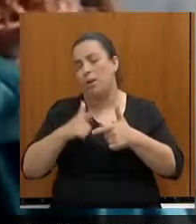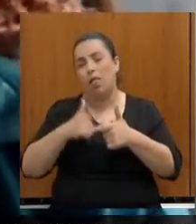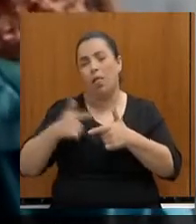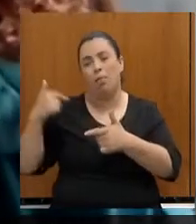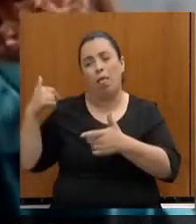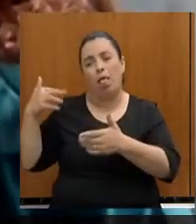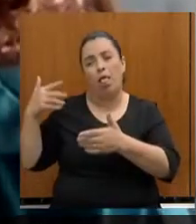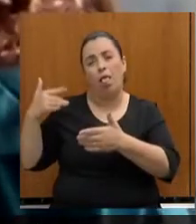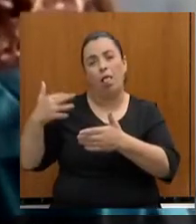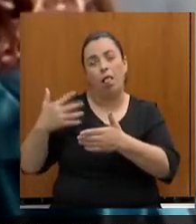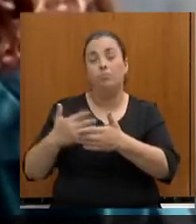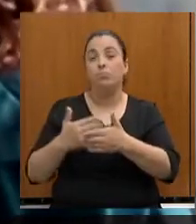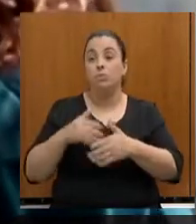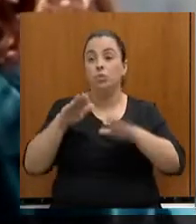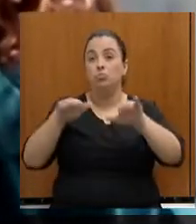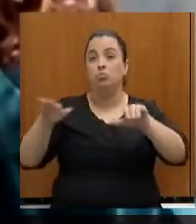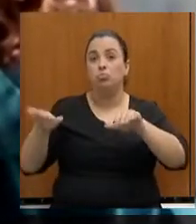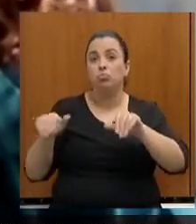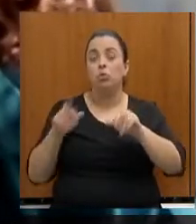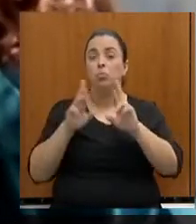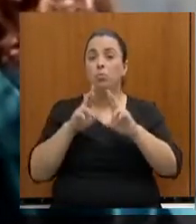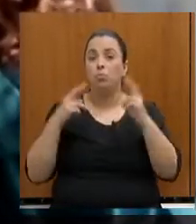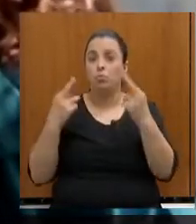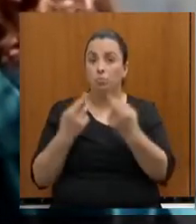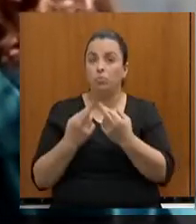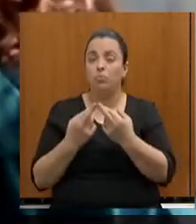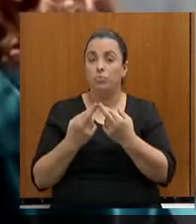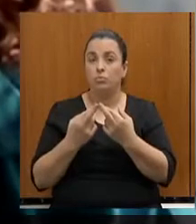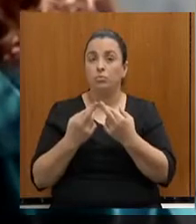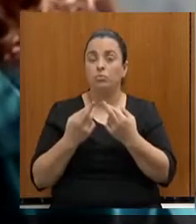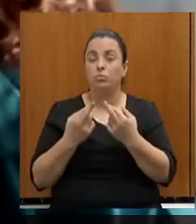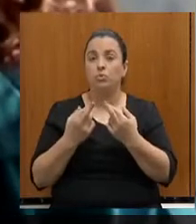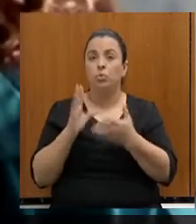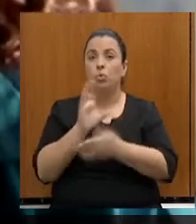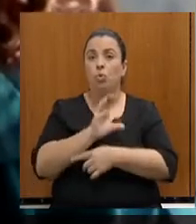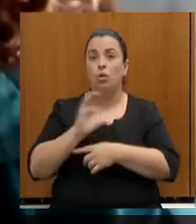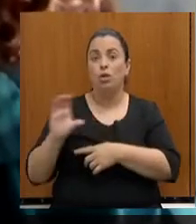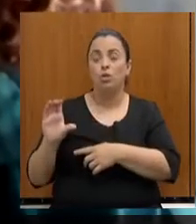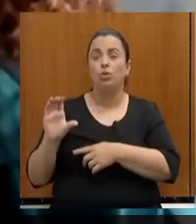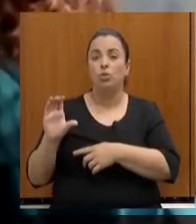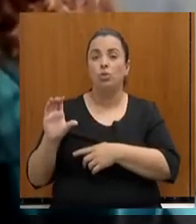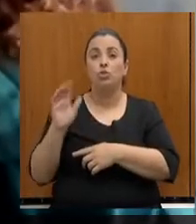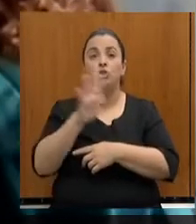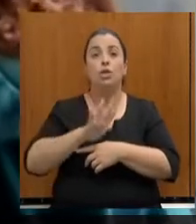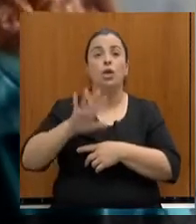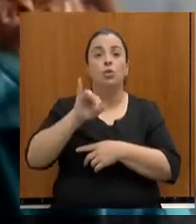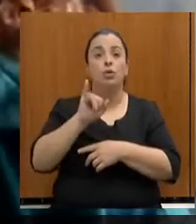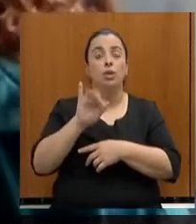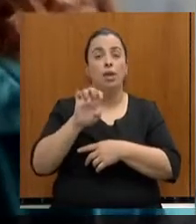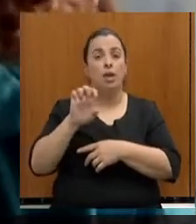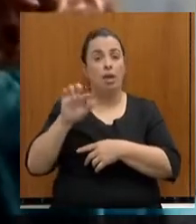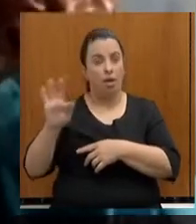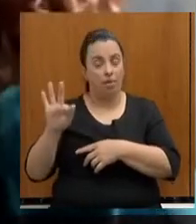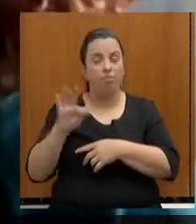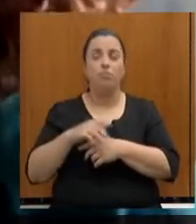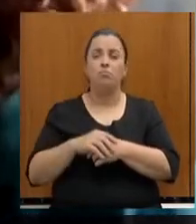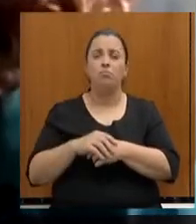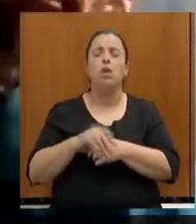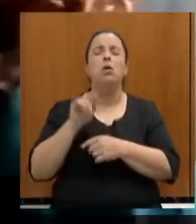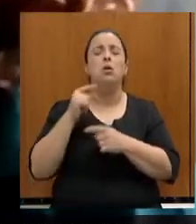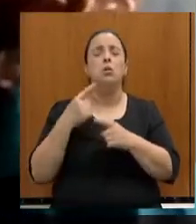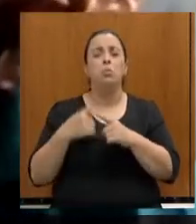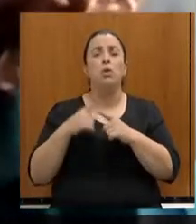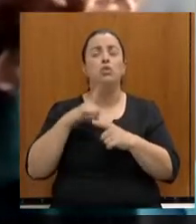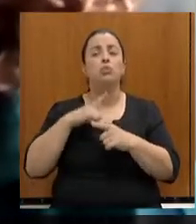e que eu fiz uma reunião o Coordenador Geral do ief que era uma velha preocupação